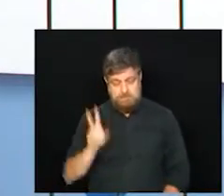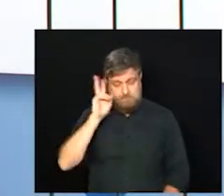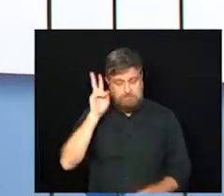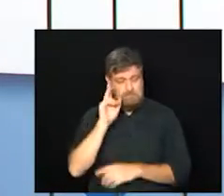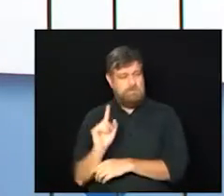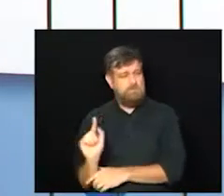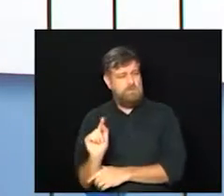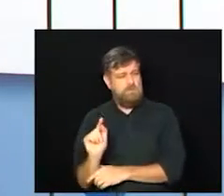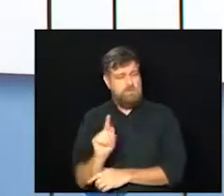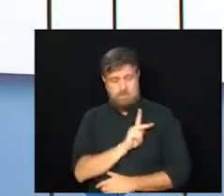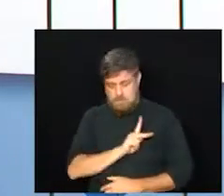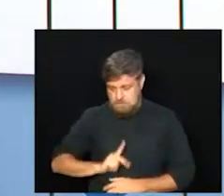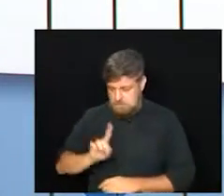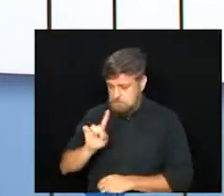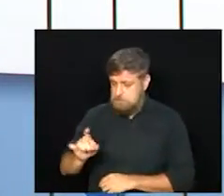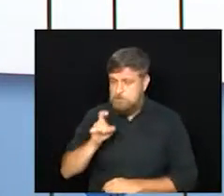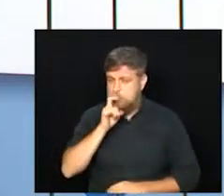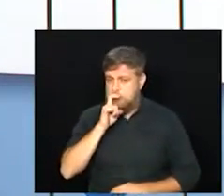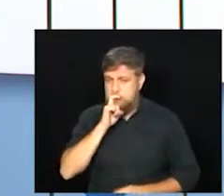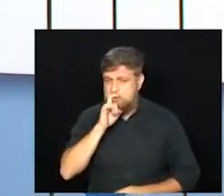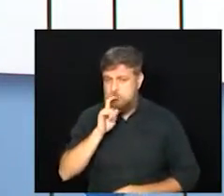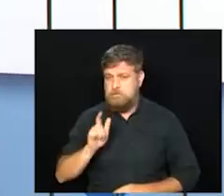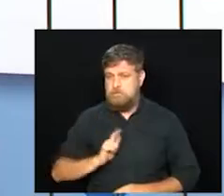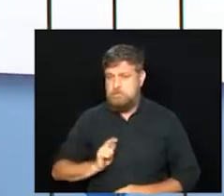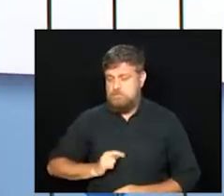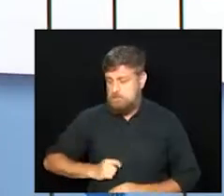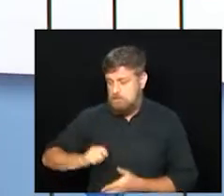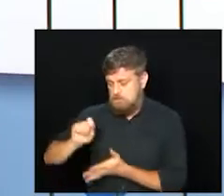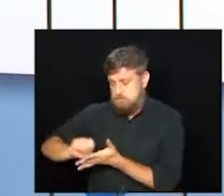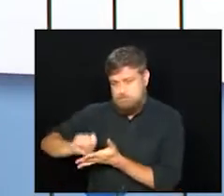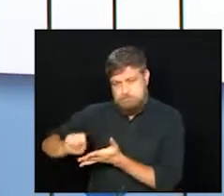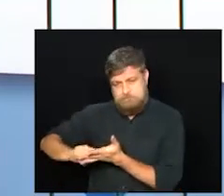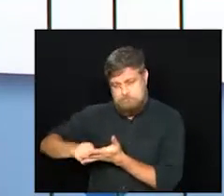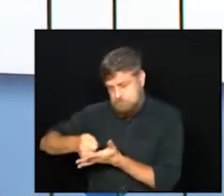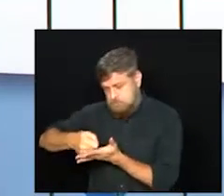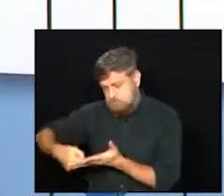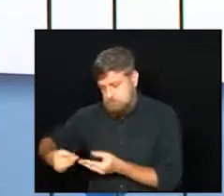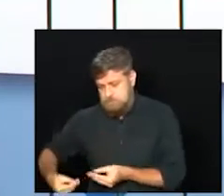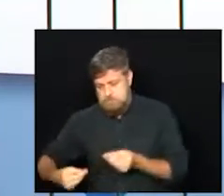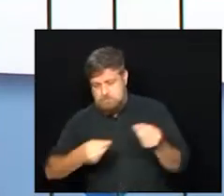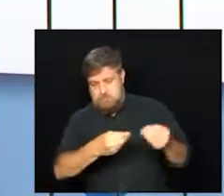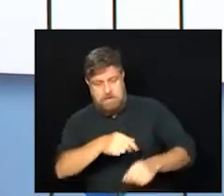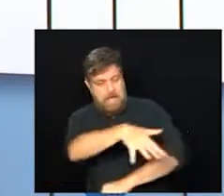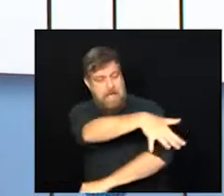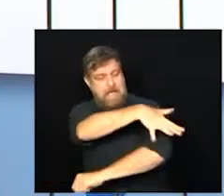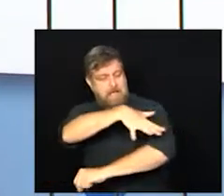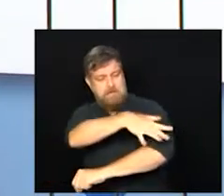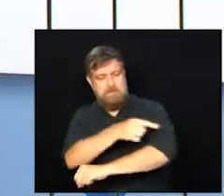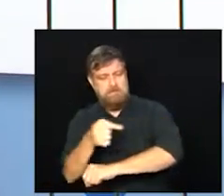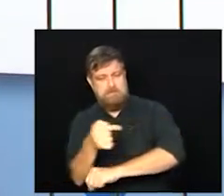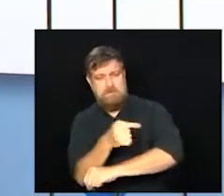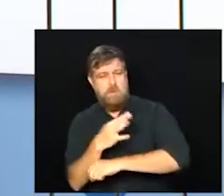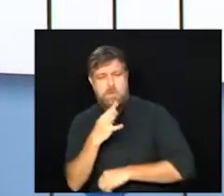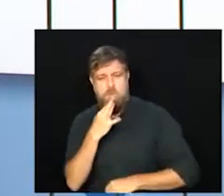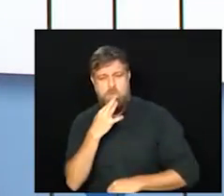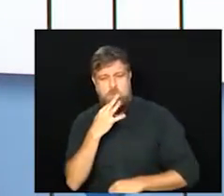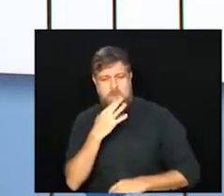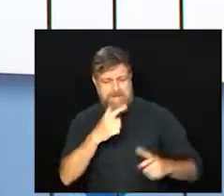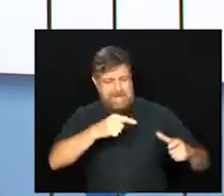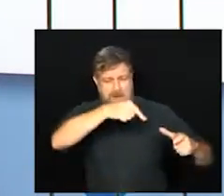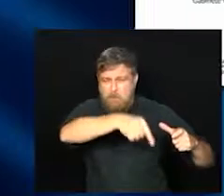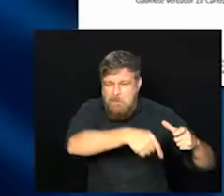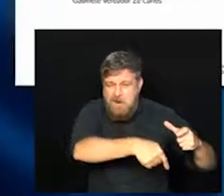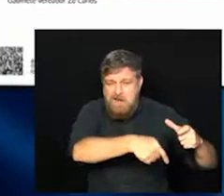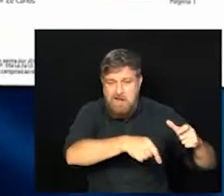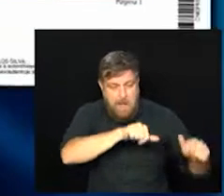Lembrando que o presidente da Câmara, o vereador Zé Carlos, é autor das indicações que fez daquele local que era conhecido como Buracão